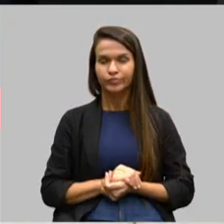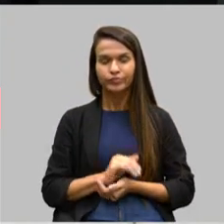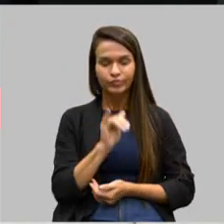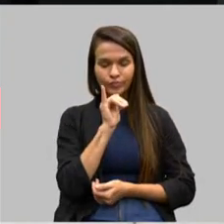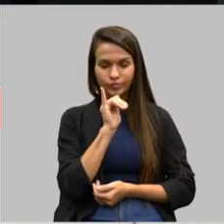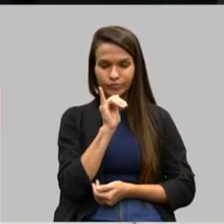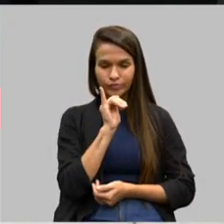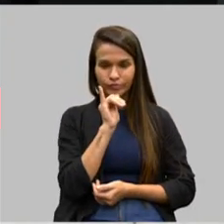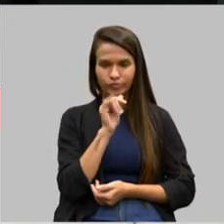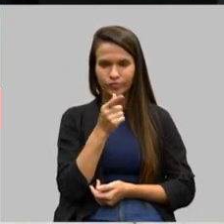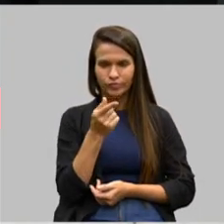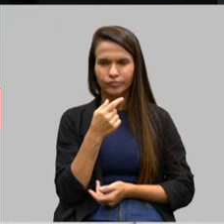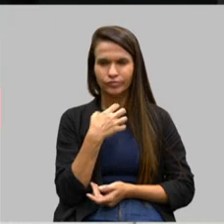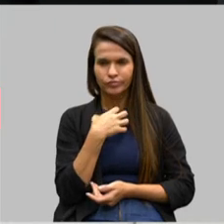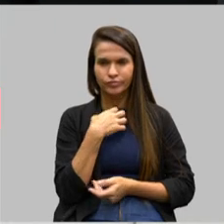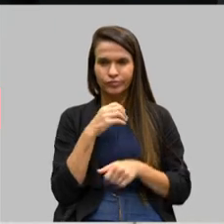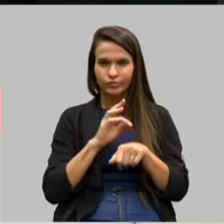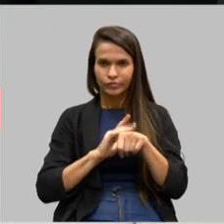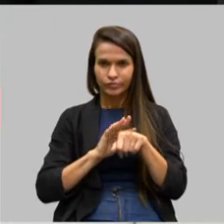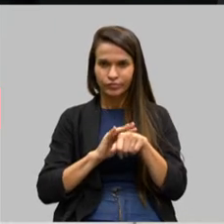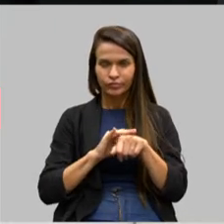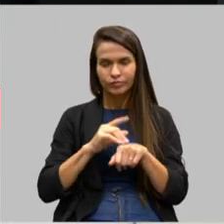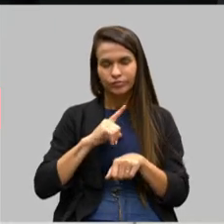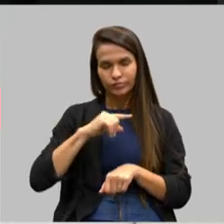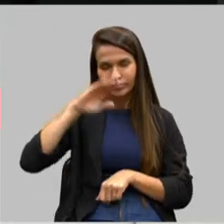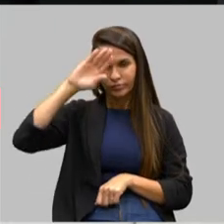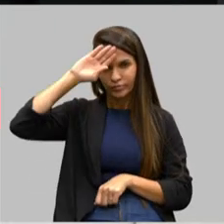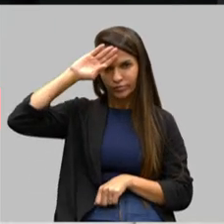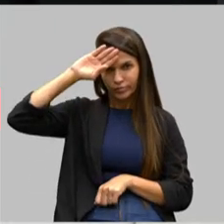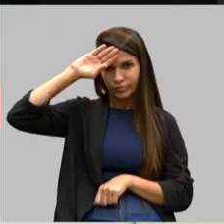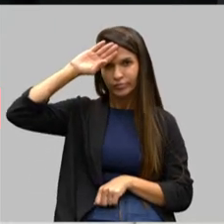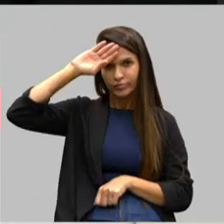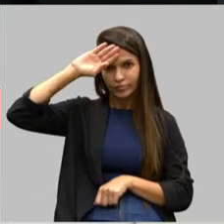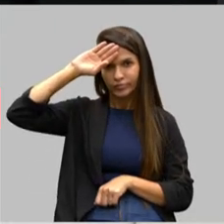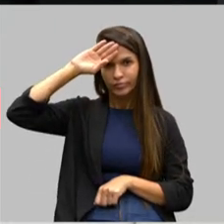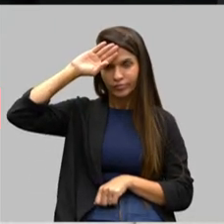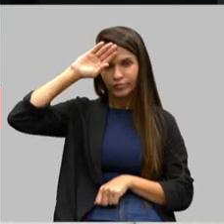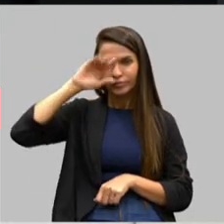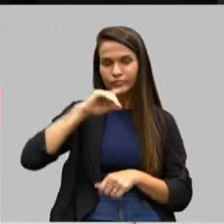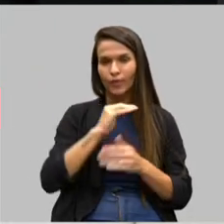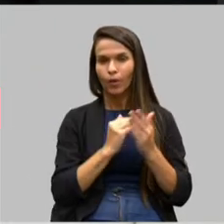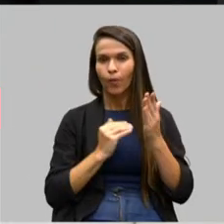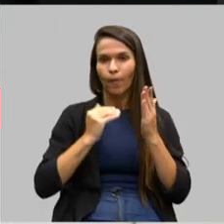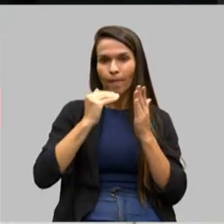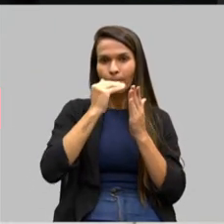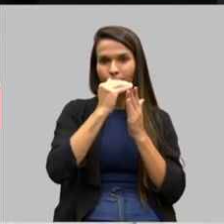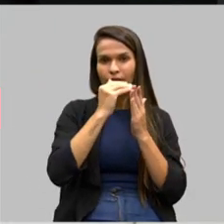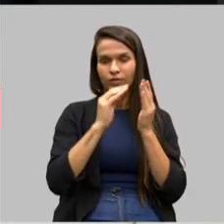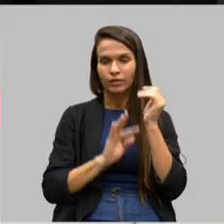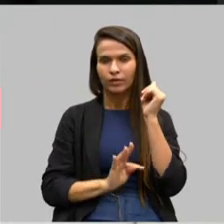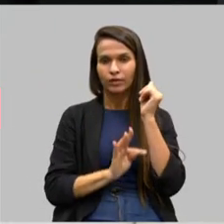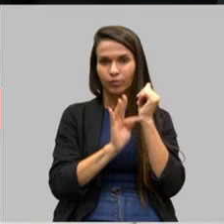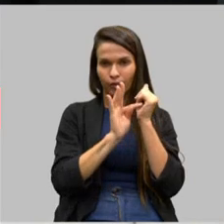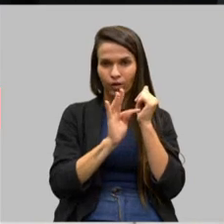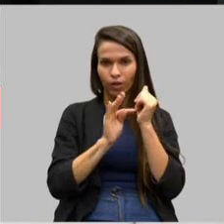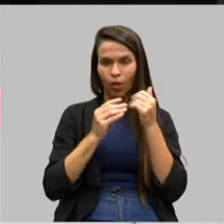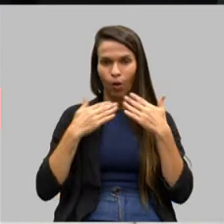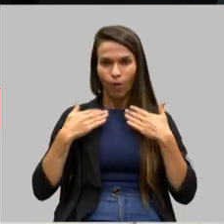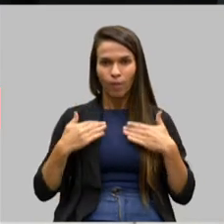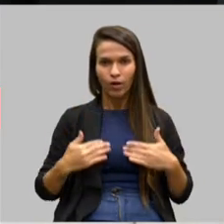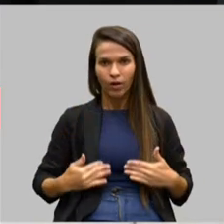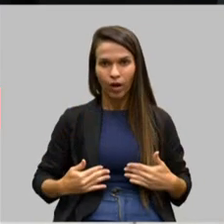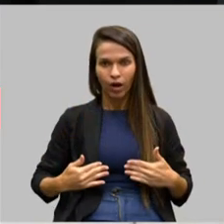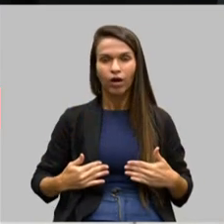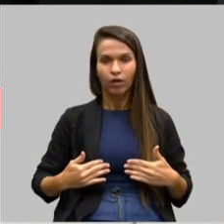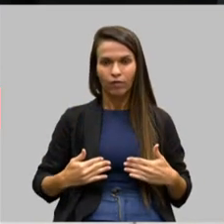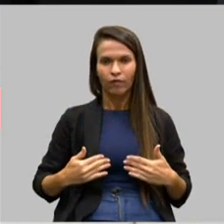está doente e tenha febre. A febre vai levar a um aumento da sua temperatura corporal. O seu corpo